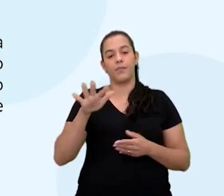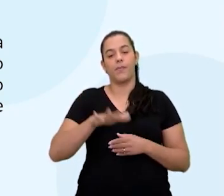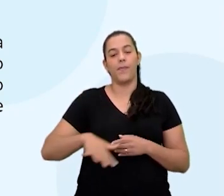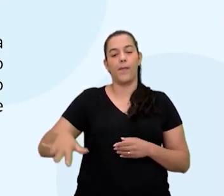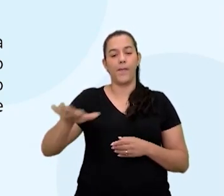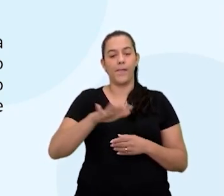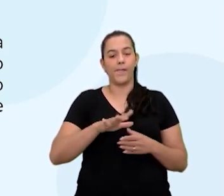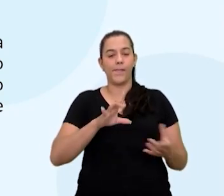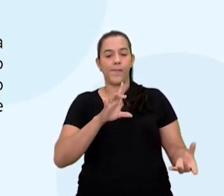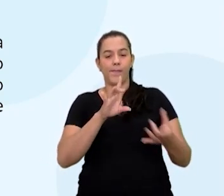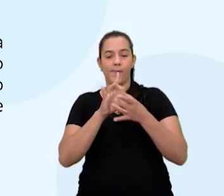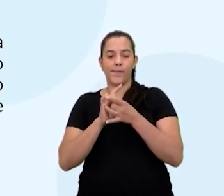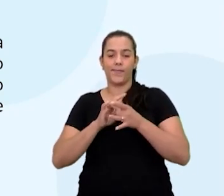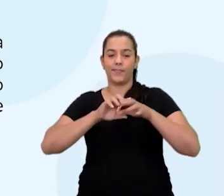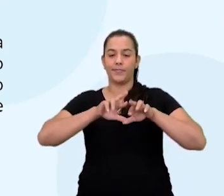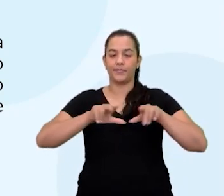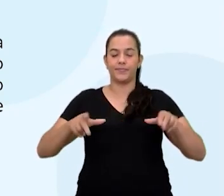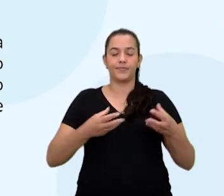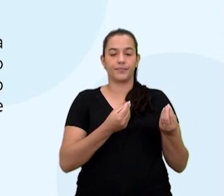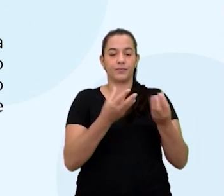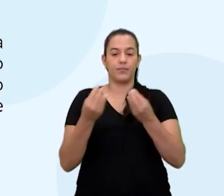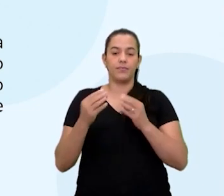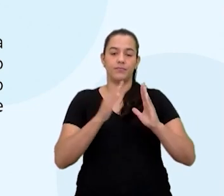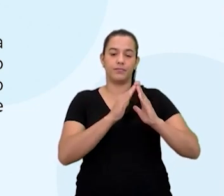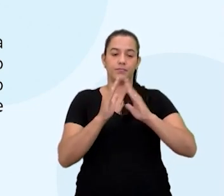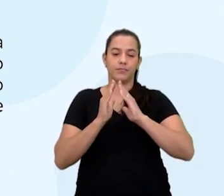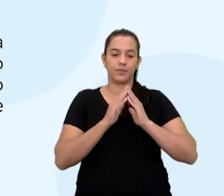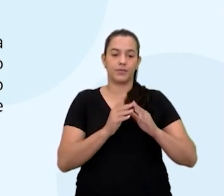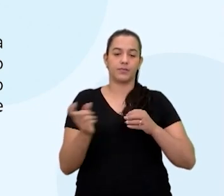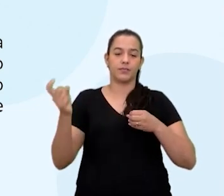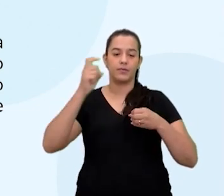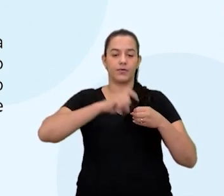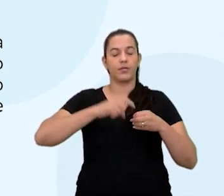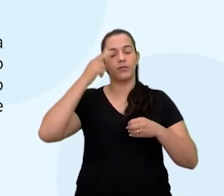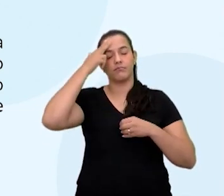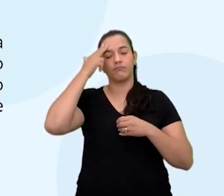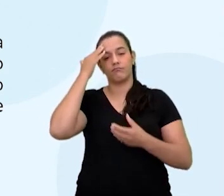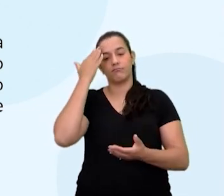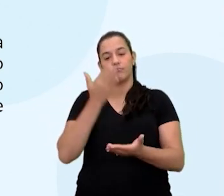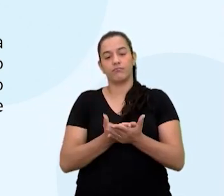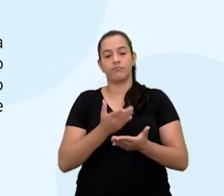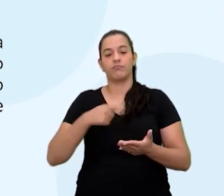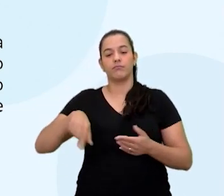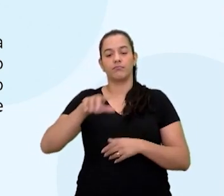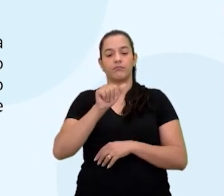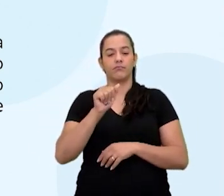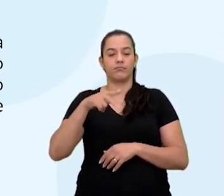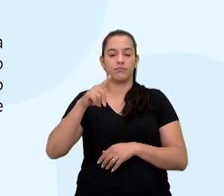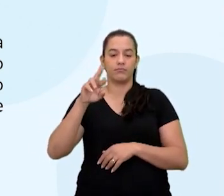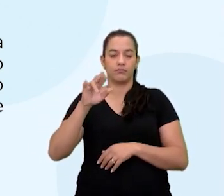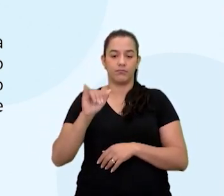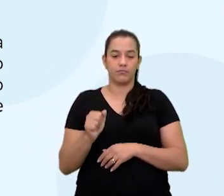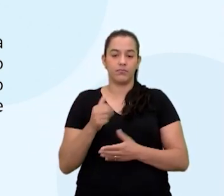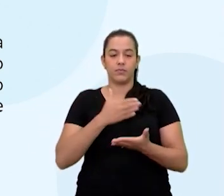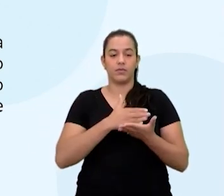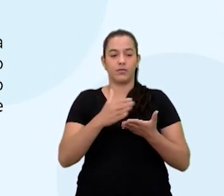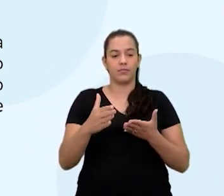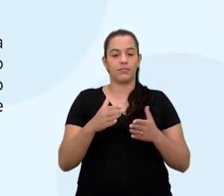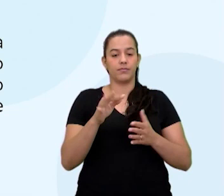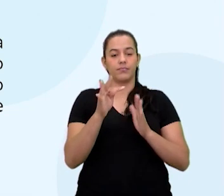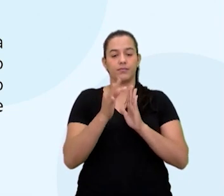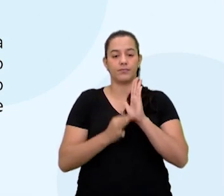de solidariedade, muitos moradores voltaram a acreditar em seus sonhos. Andréia, por exemplo, que está no início deste